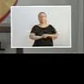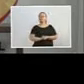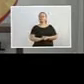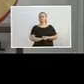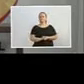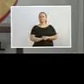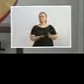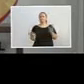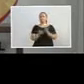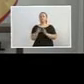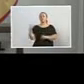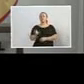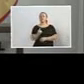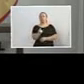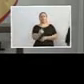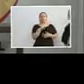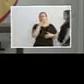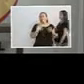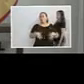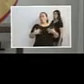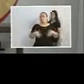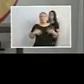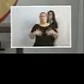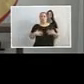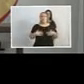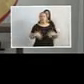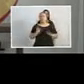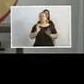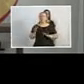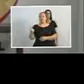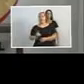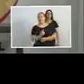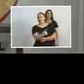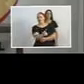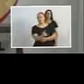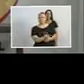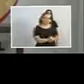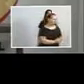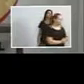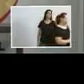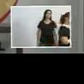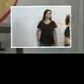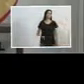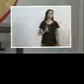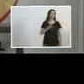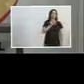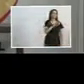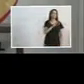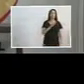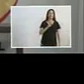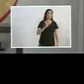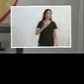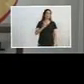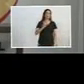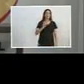aí, chega lá, ele se apavorou. Nós já tínhamos passado. Nós já tínhamos passado na FAEMA. Não existia licença nenhuma.